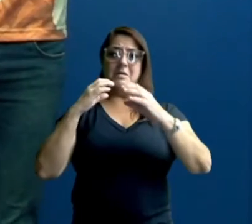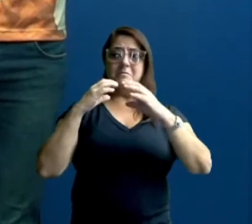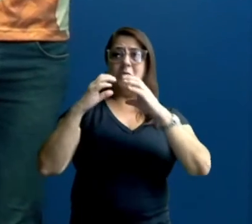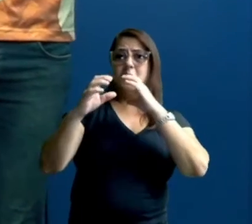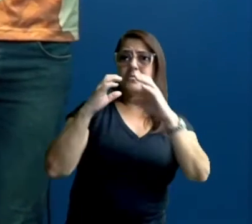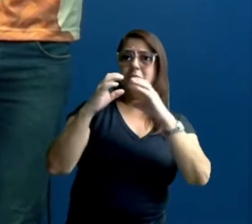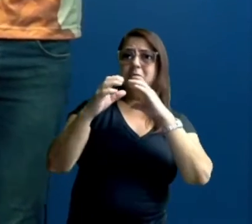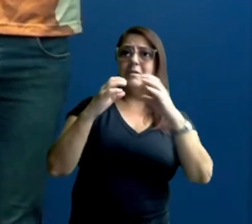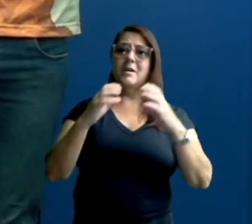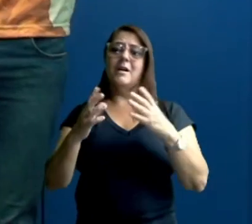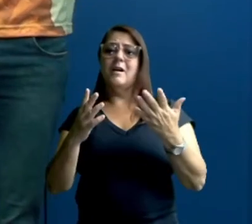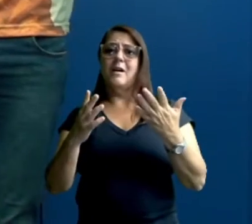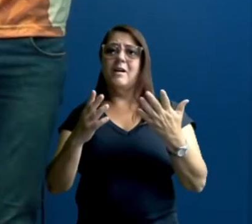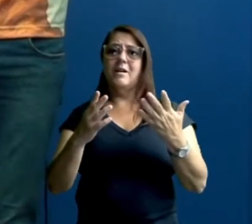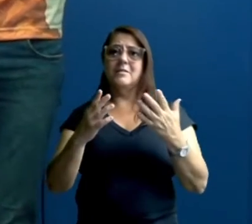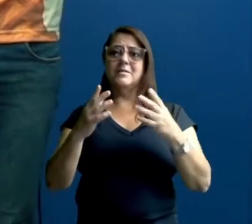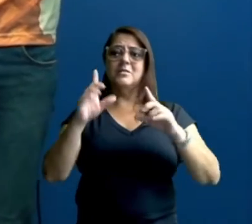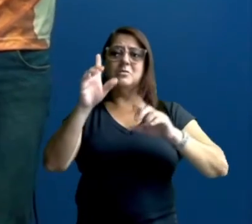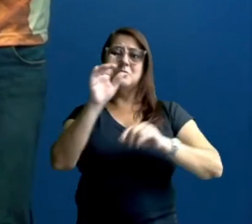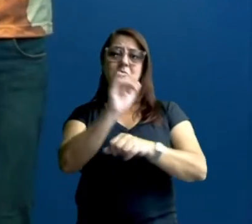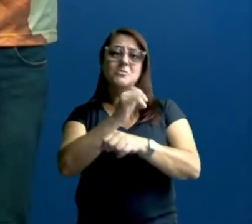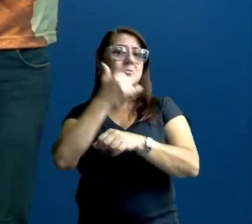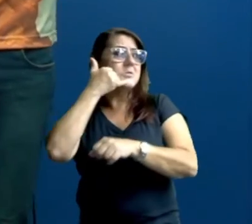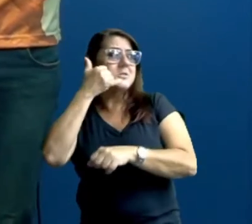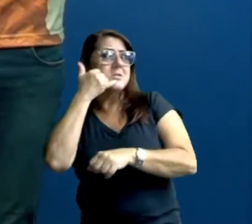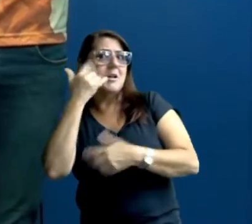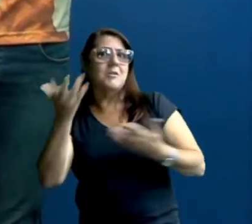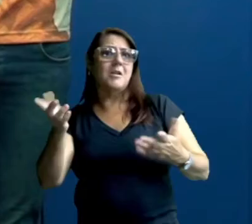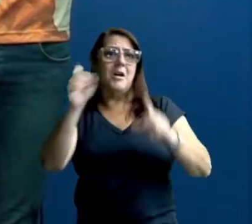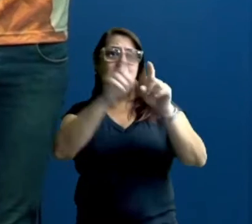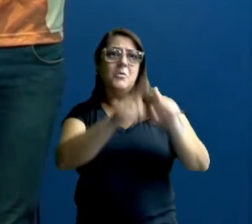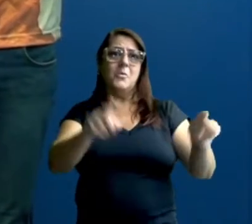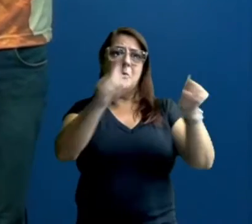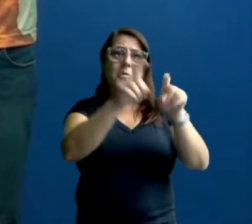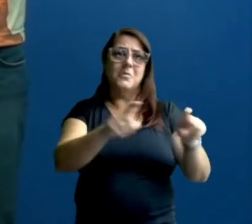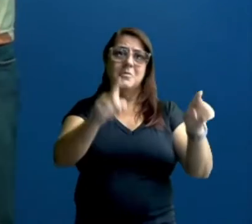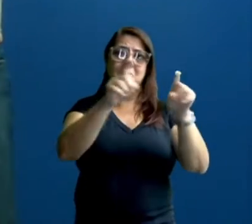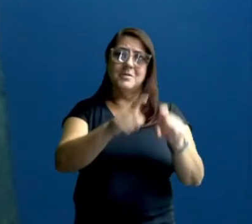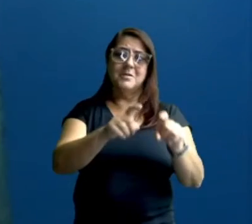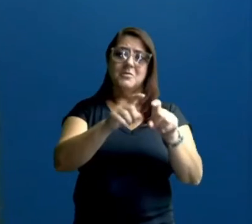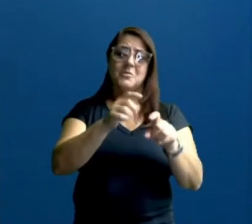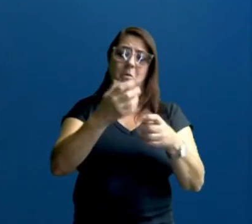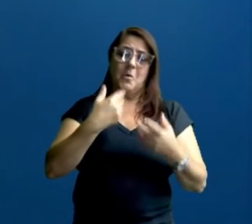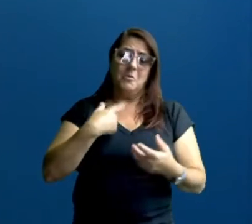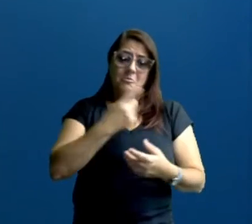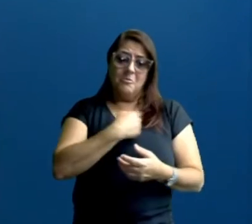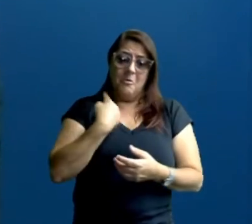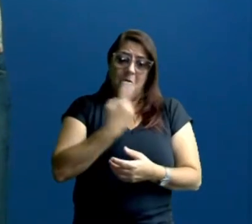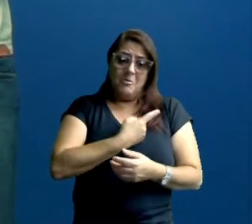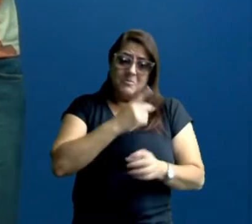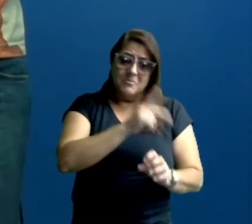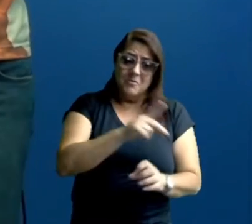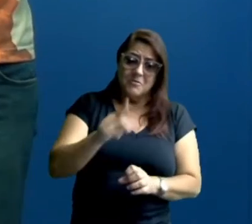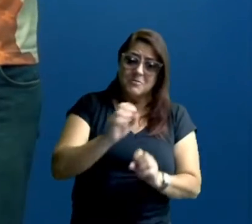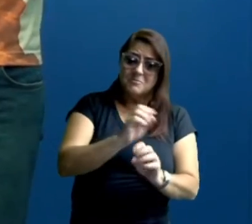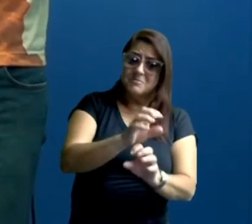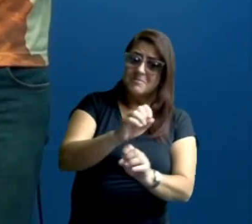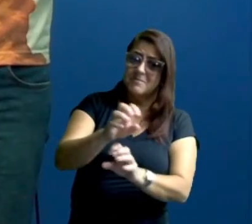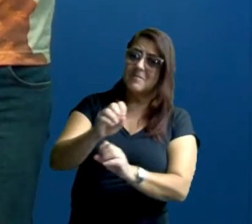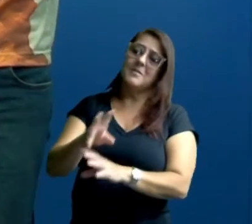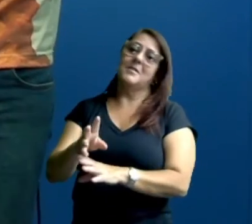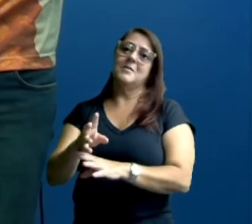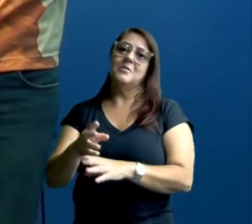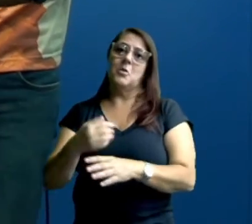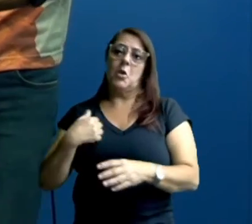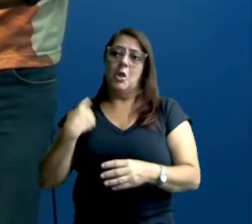vendo o nosso aluno por trás da tela de um celular, atrás da tela de um computador, né? A gente tinha aquele hábito, né, aquele costume de